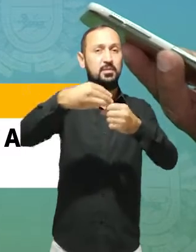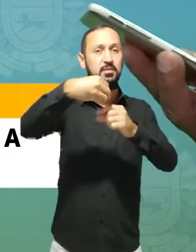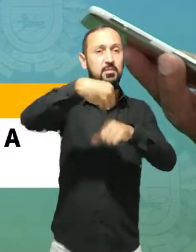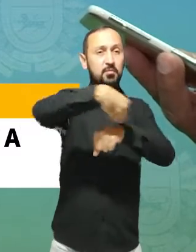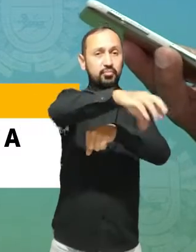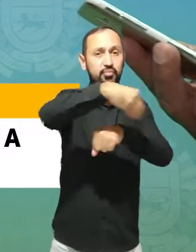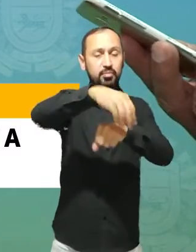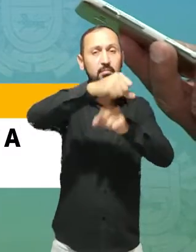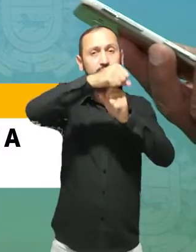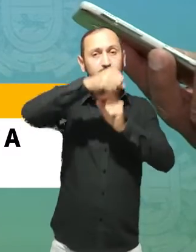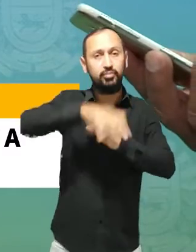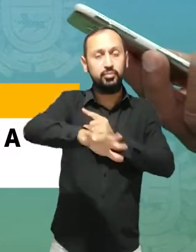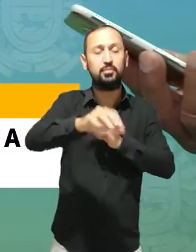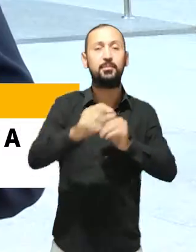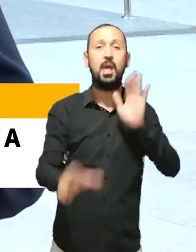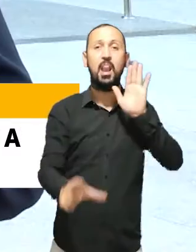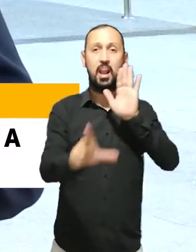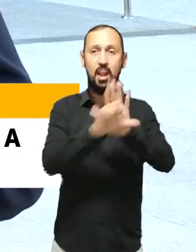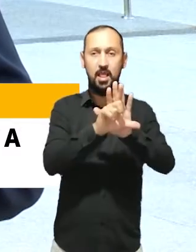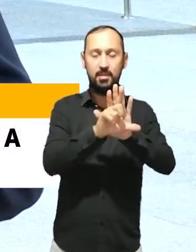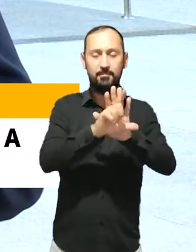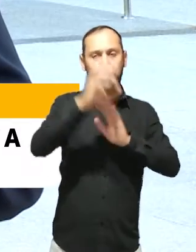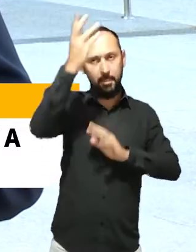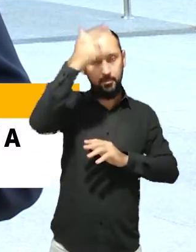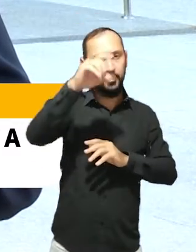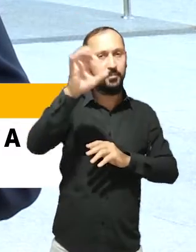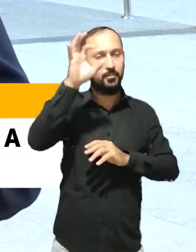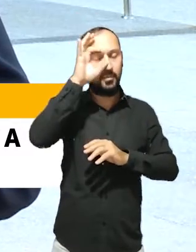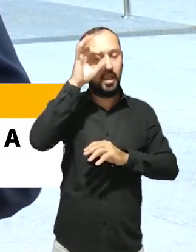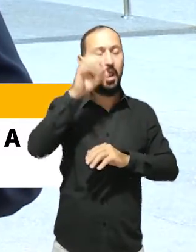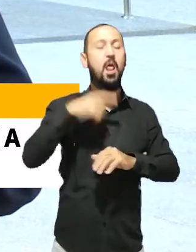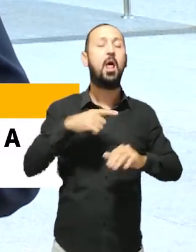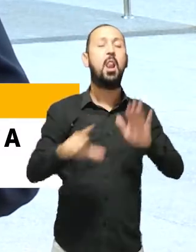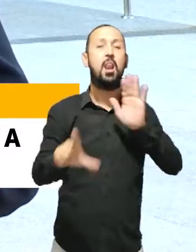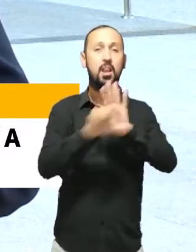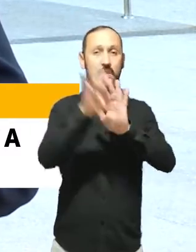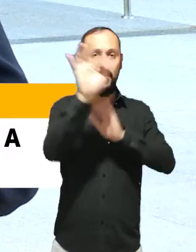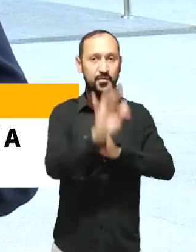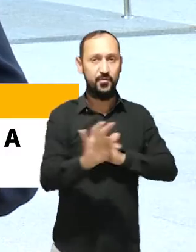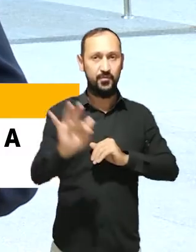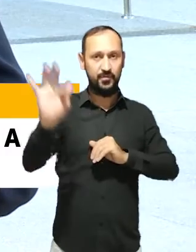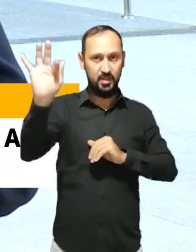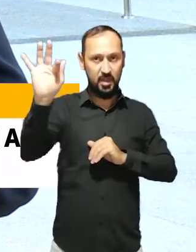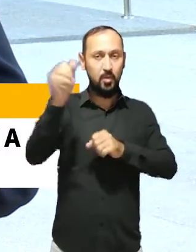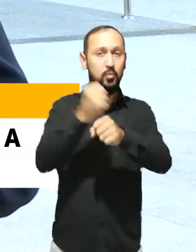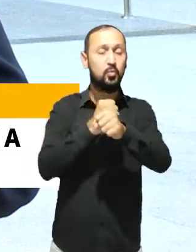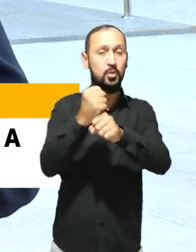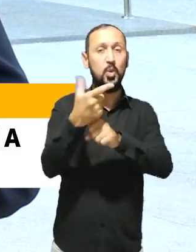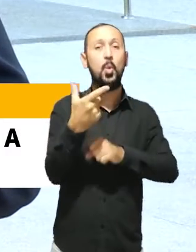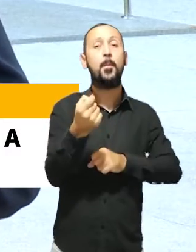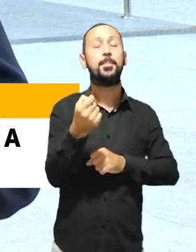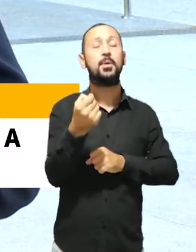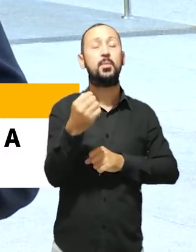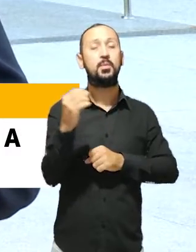79 municípios sul-mato-grossenses conhecida como Lei Maria da Penha a lei federal